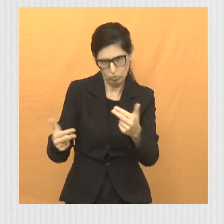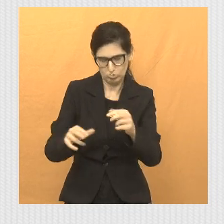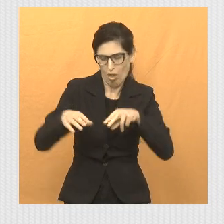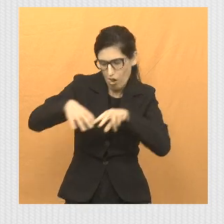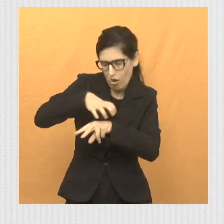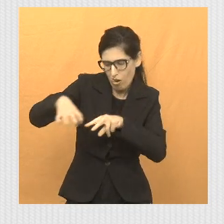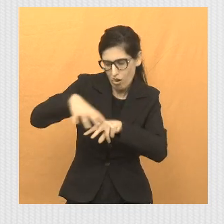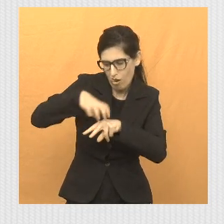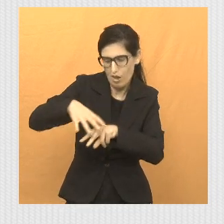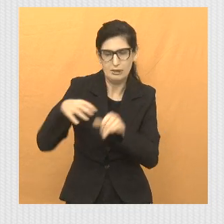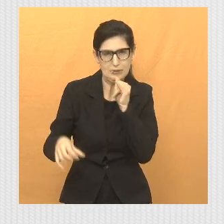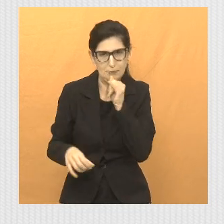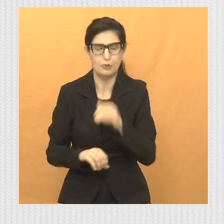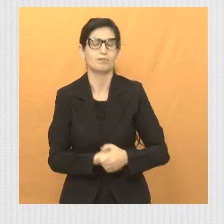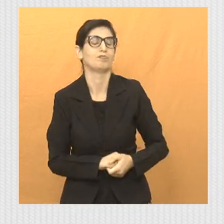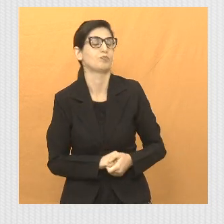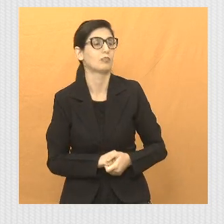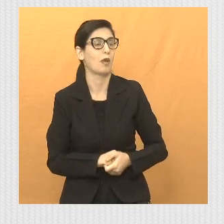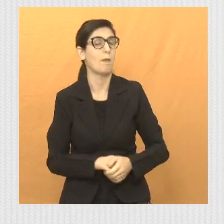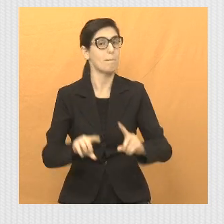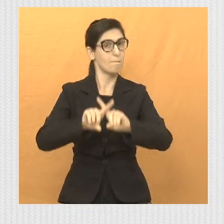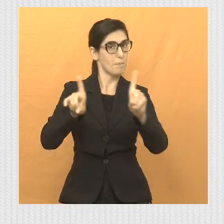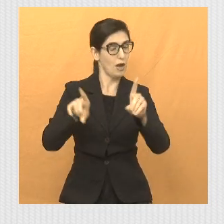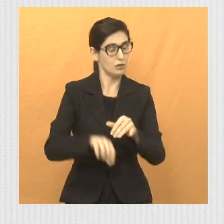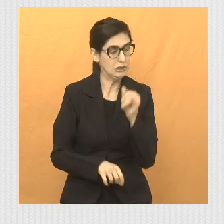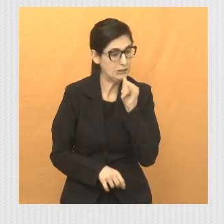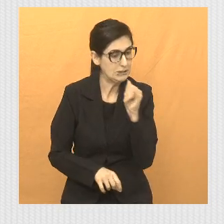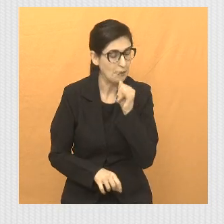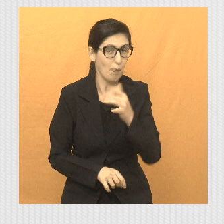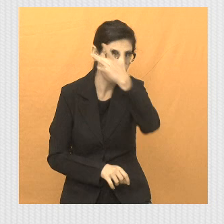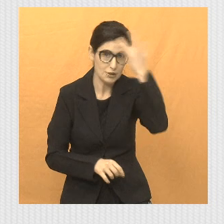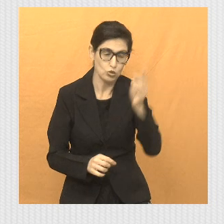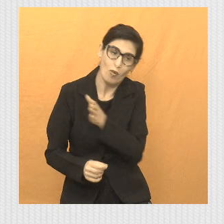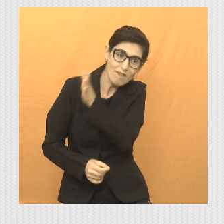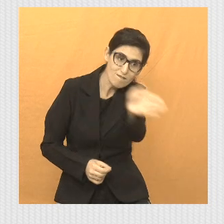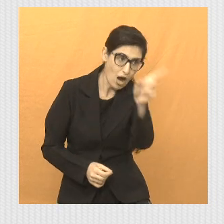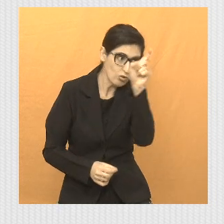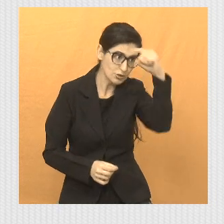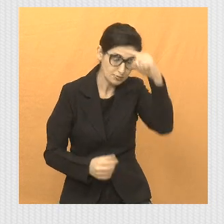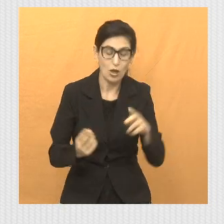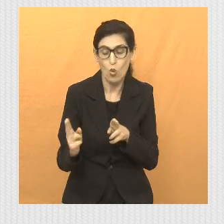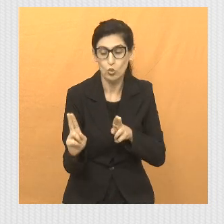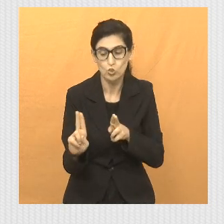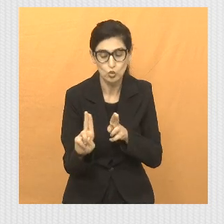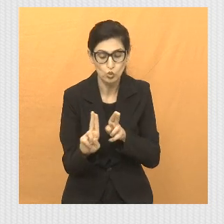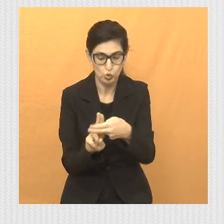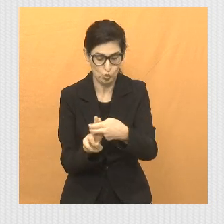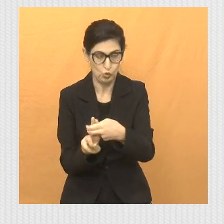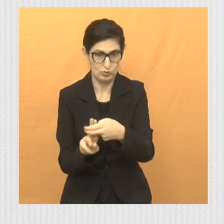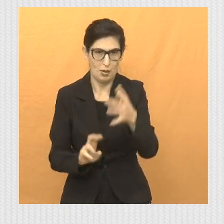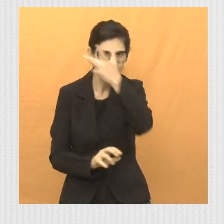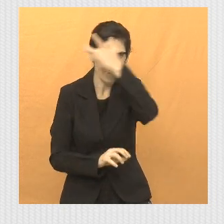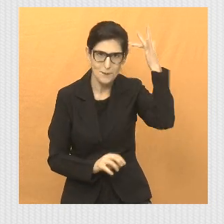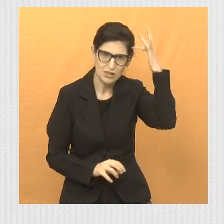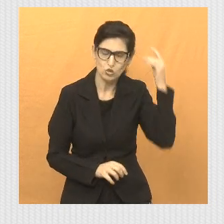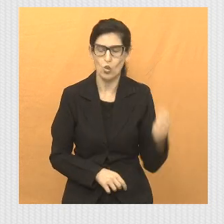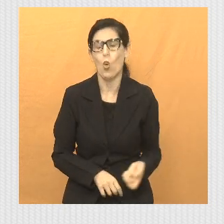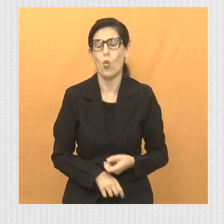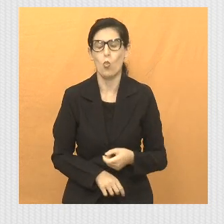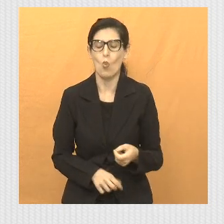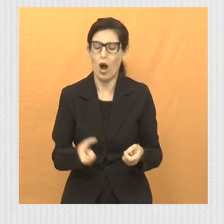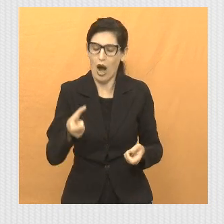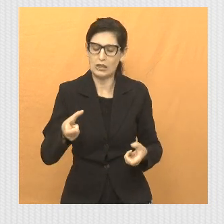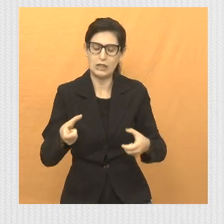por habitantes que dependem exclusivamente do SUS, ou seja, aquelas pessoas que não possuem convênio